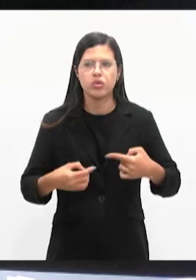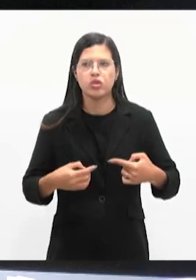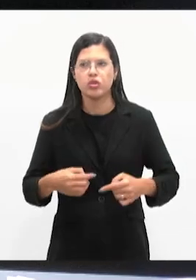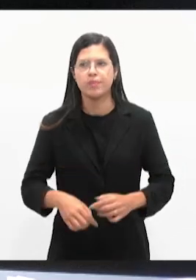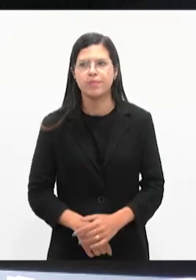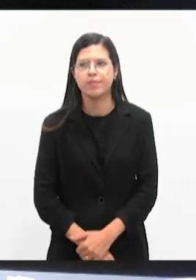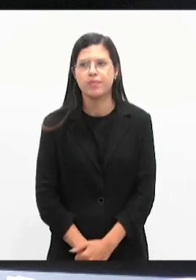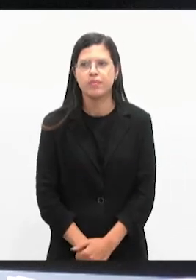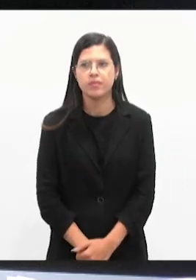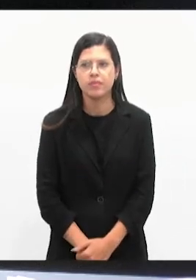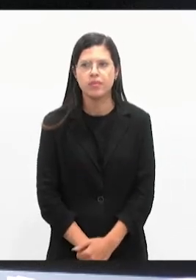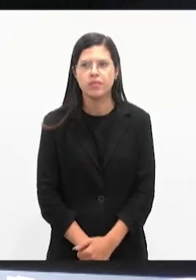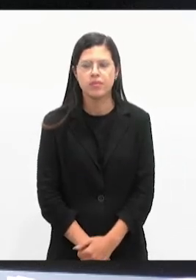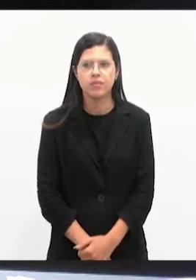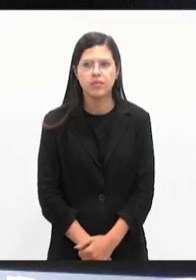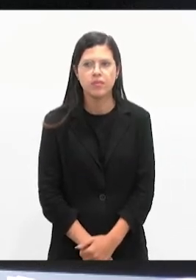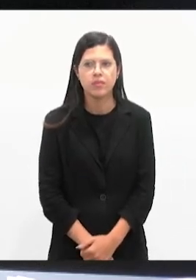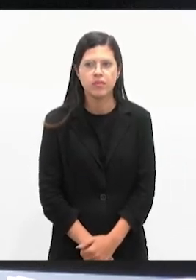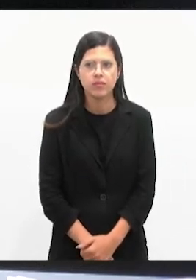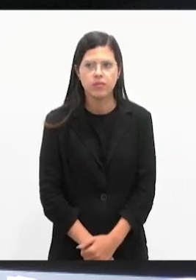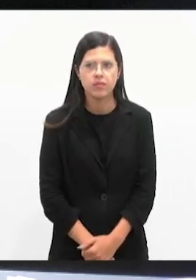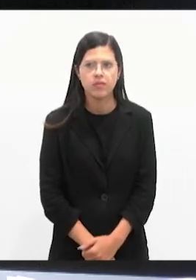que alterar